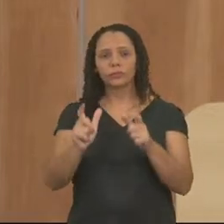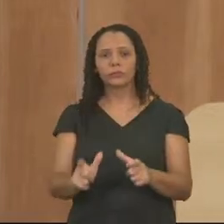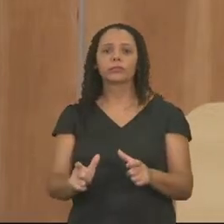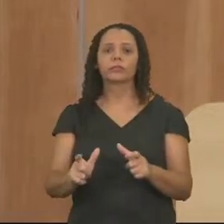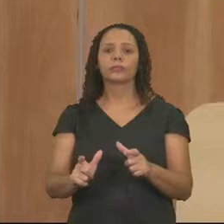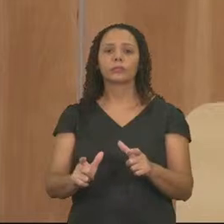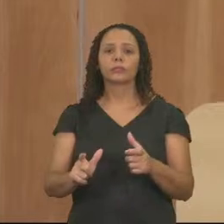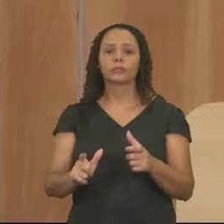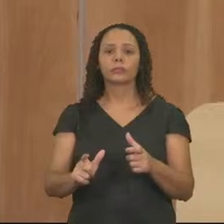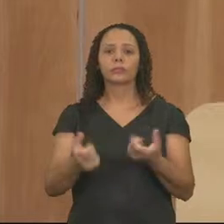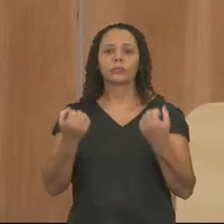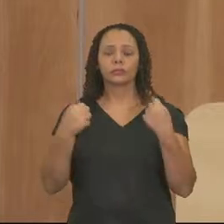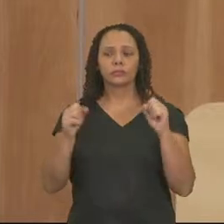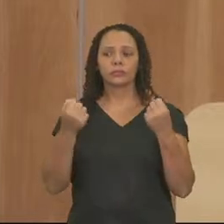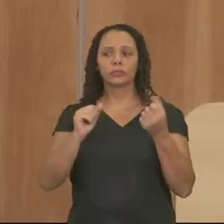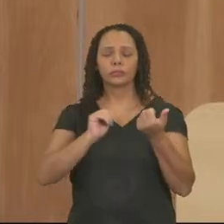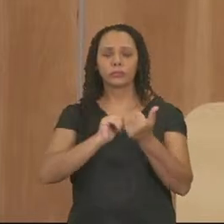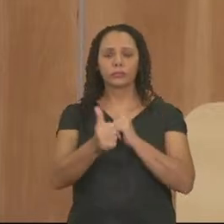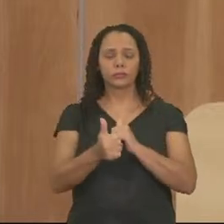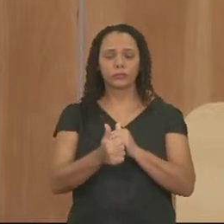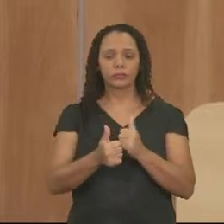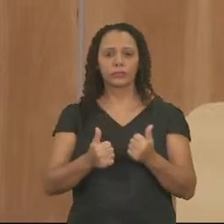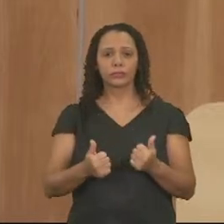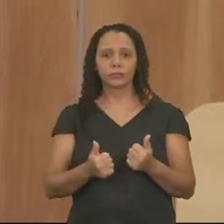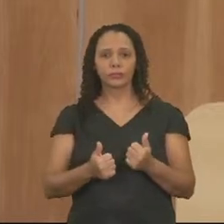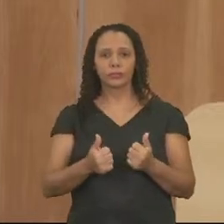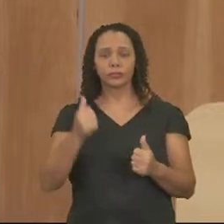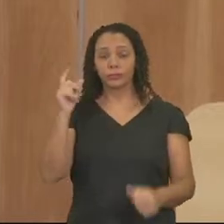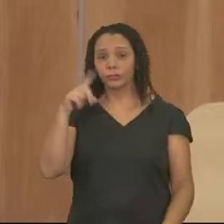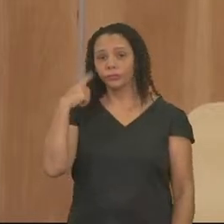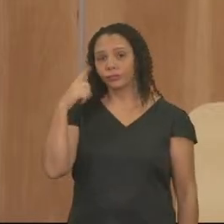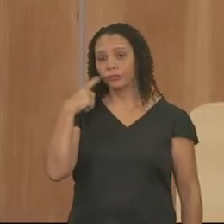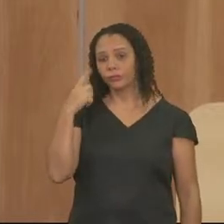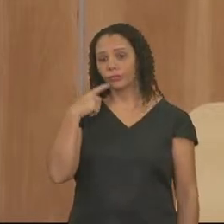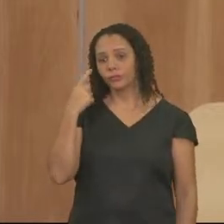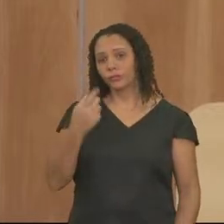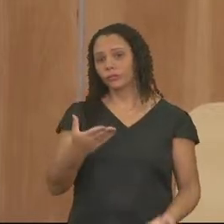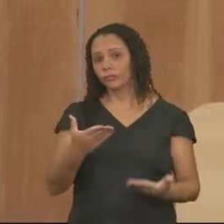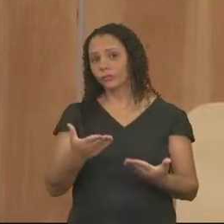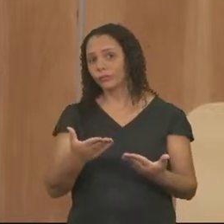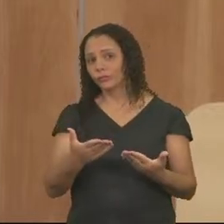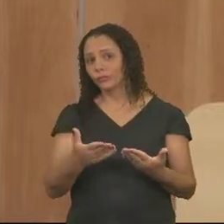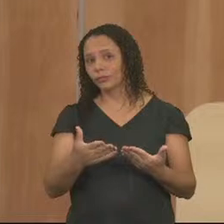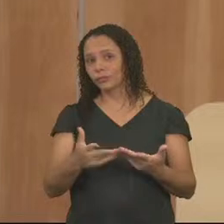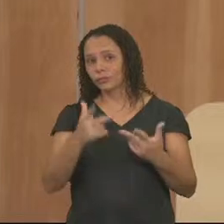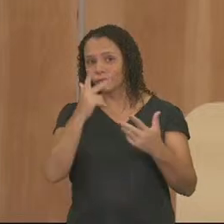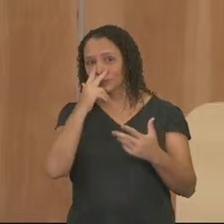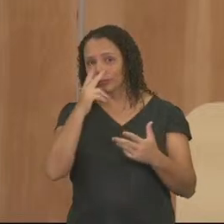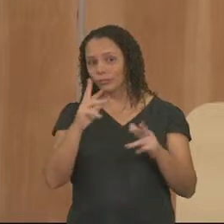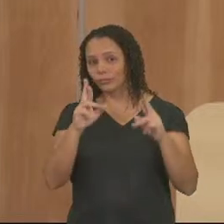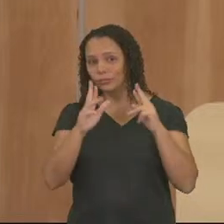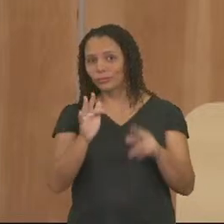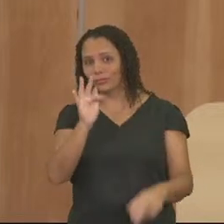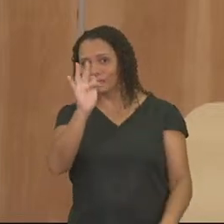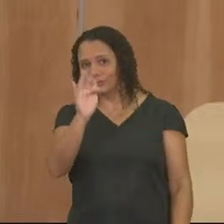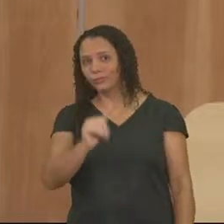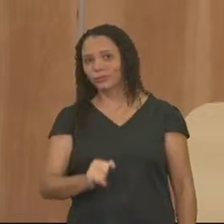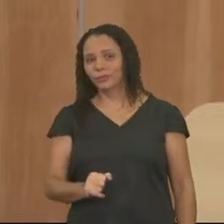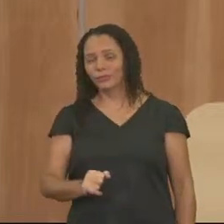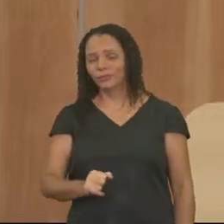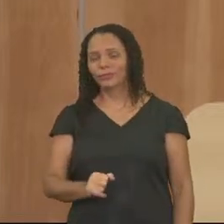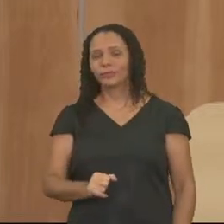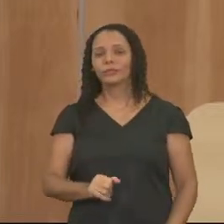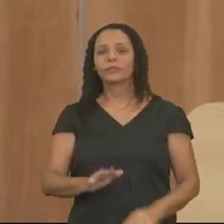suas atividades esportivas. Quanto deputado, talvez já esteja vendo o futuro, né, Paulinho? Mas sou totalmente favorável,